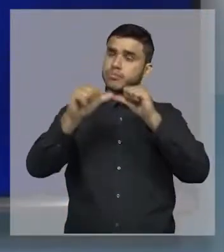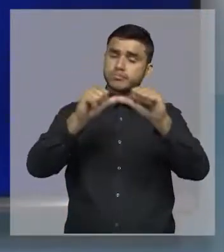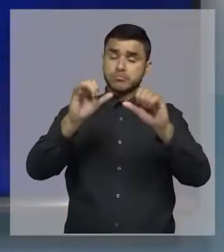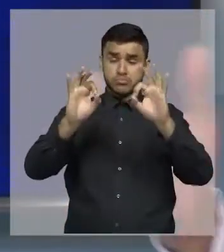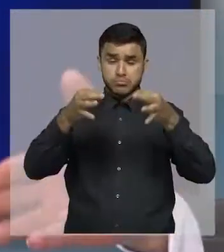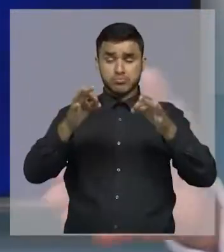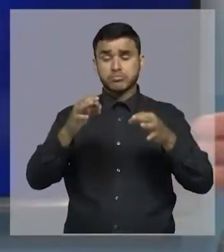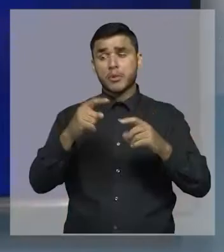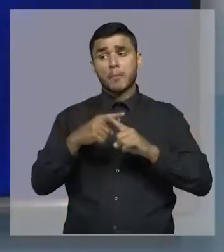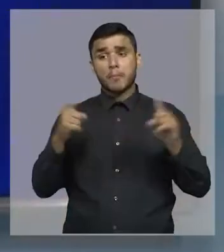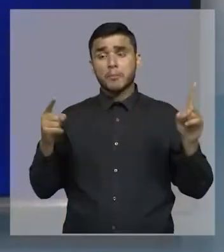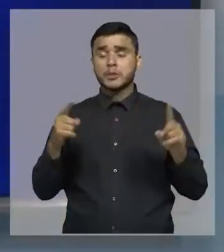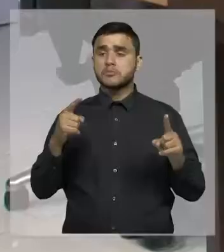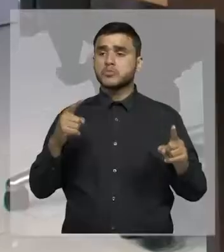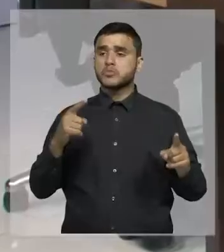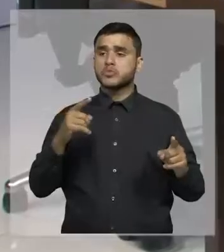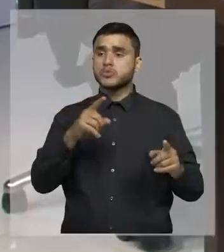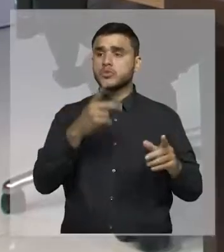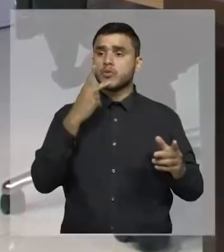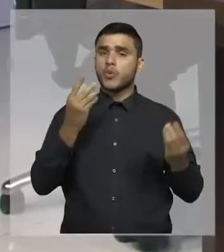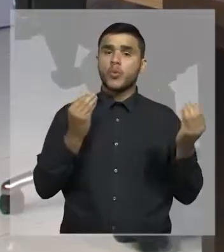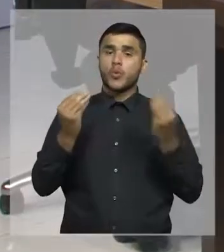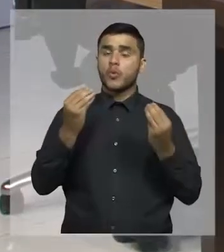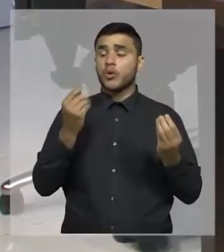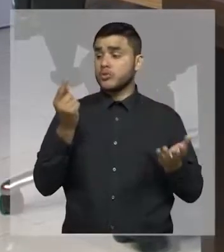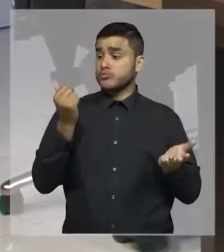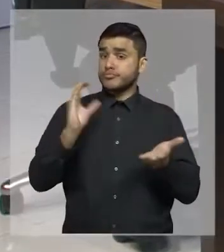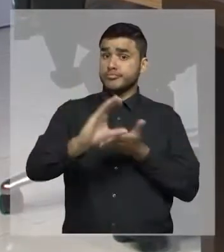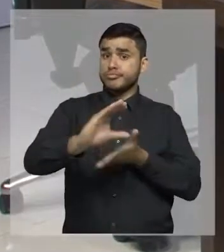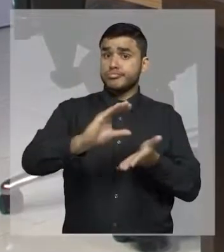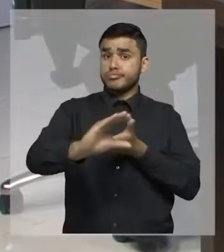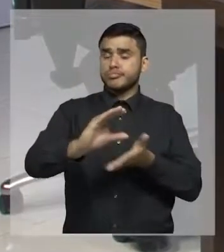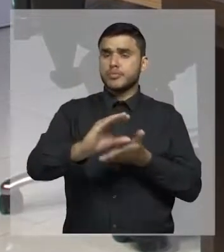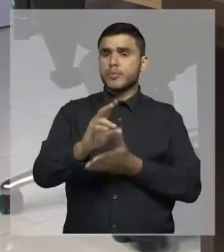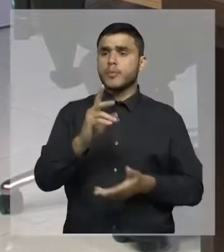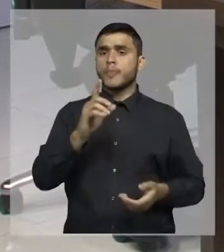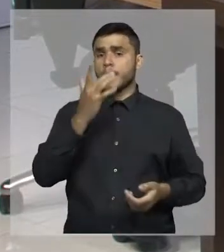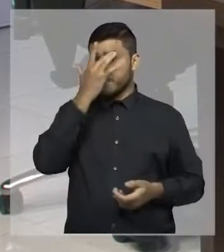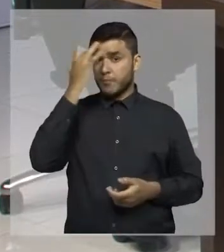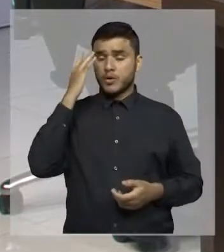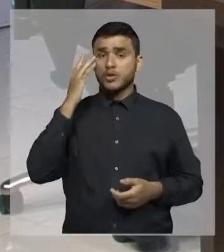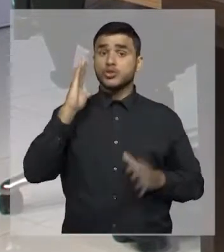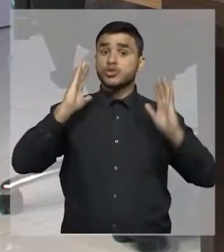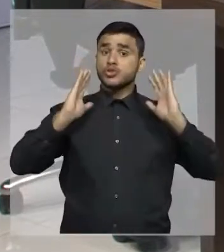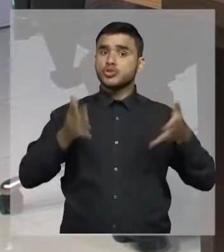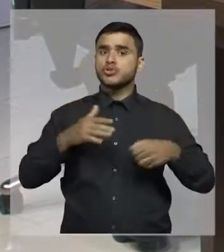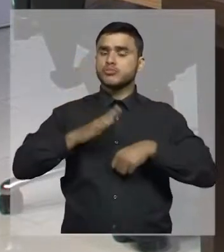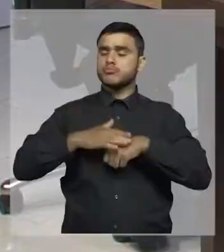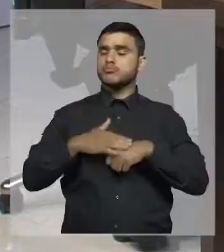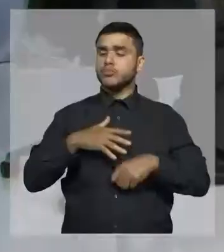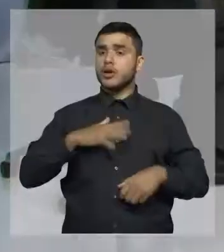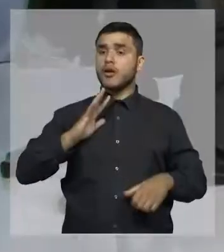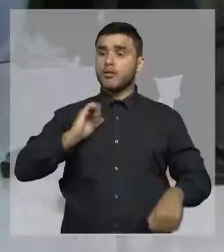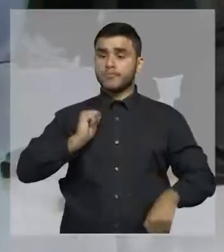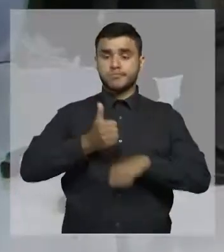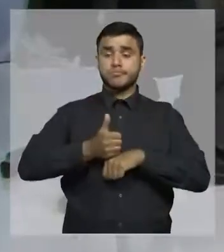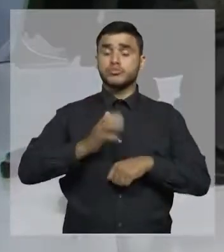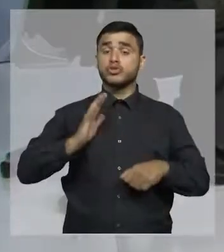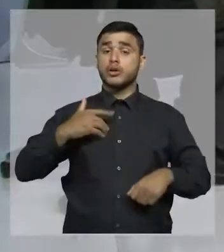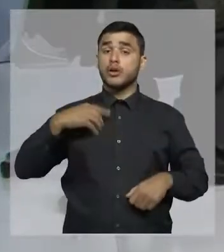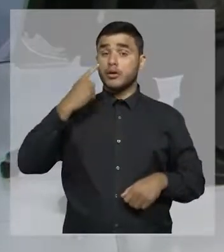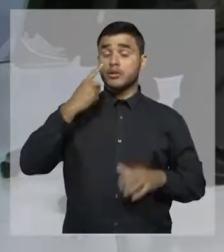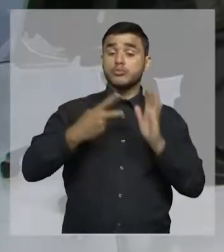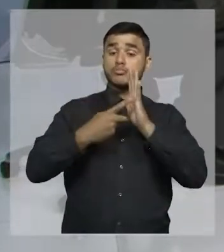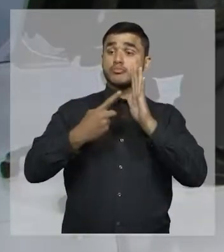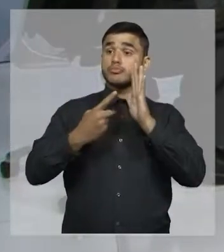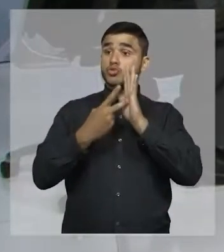está colocado, a partir do financiamento público de campanha, que só favorece aqueles que já são detentores de mandatos e que vão disputar a renovação